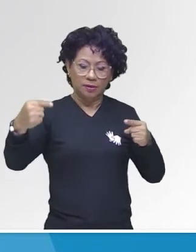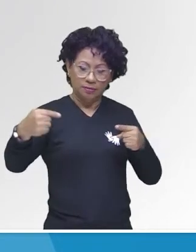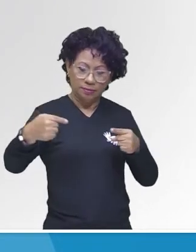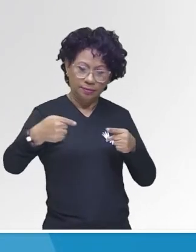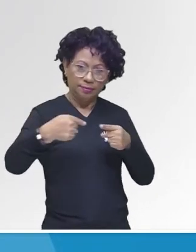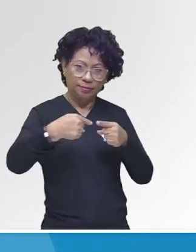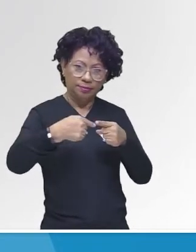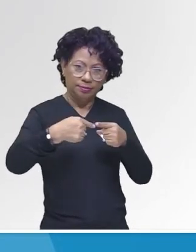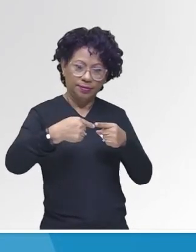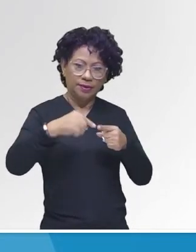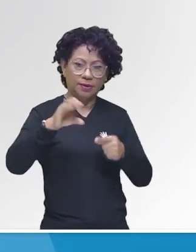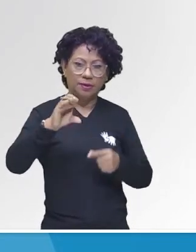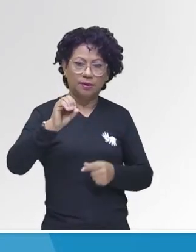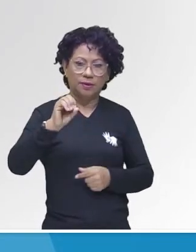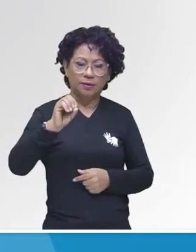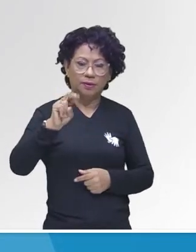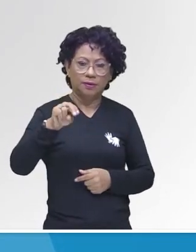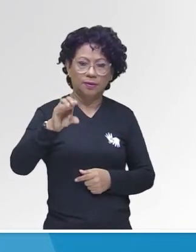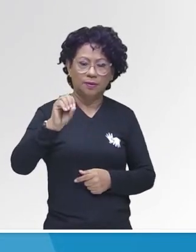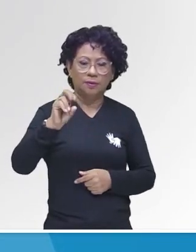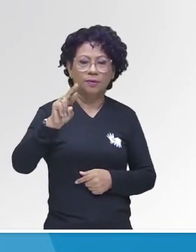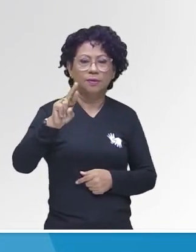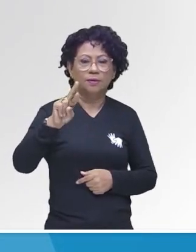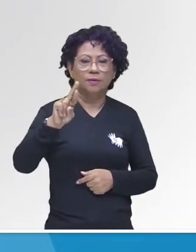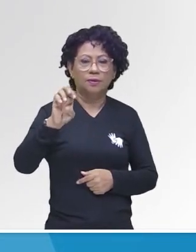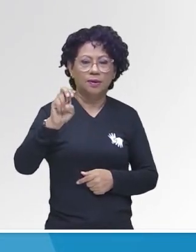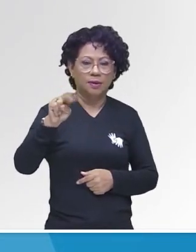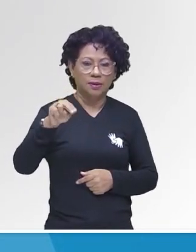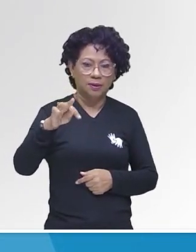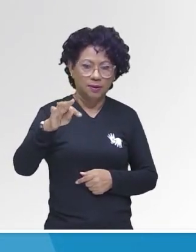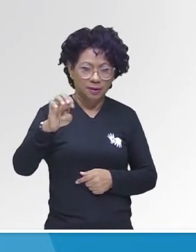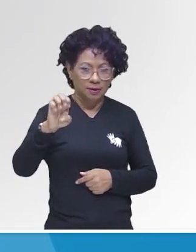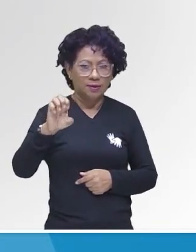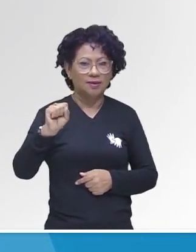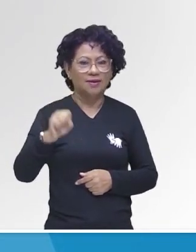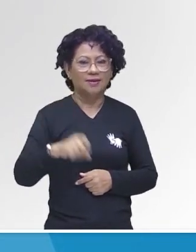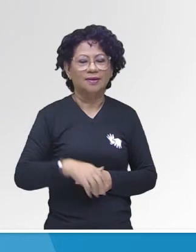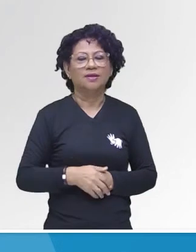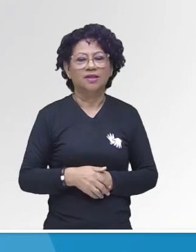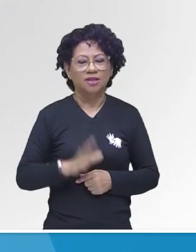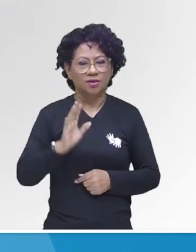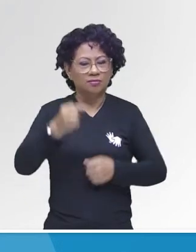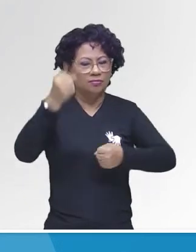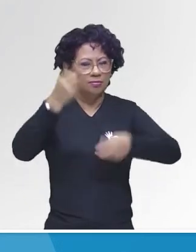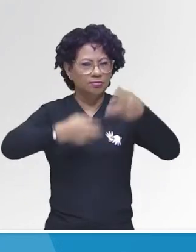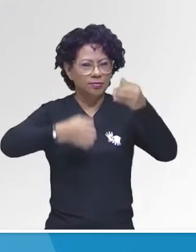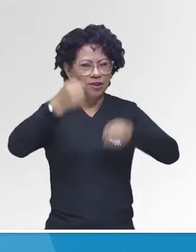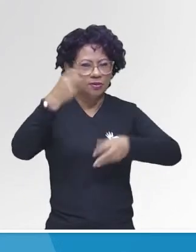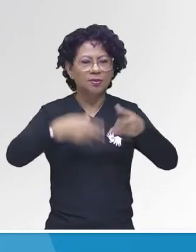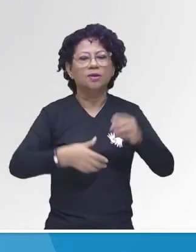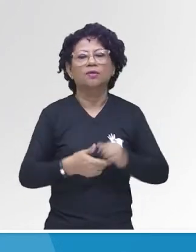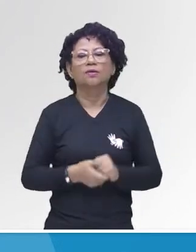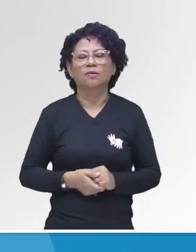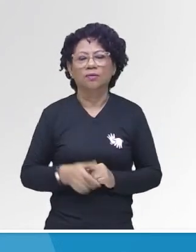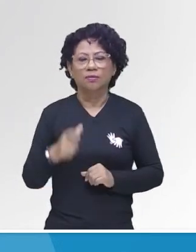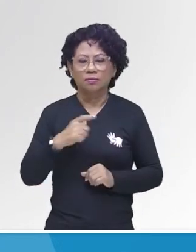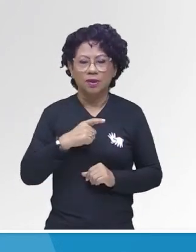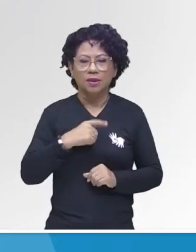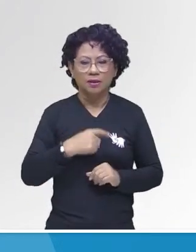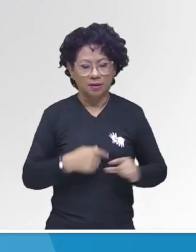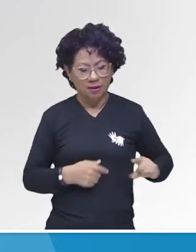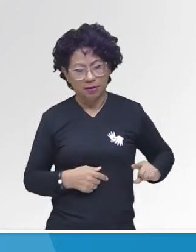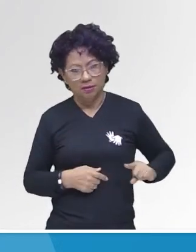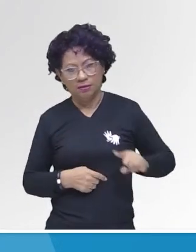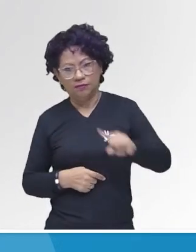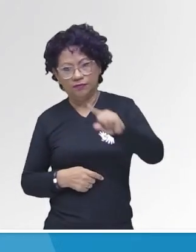ou elas não se tocam, tá? Estão aí numa posição aí, inclinação parecida, né? Com a mesma inclinação,